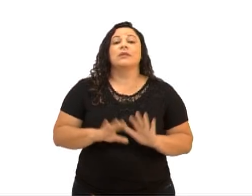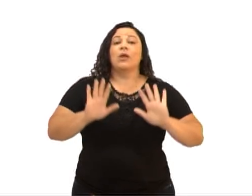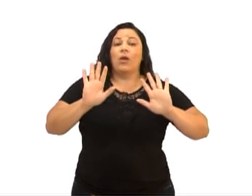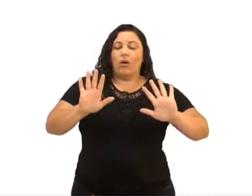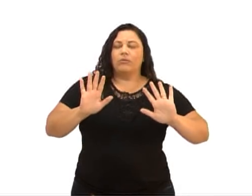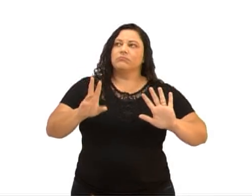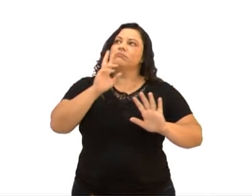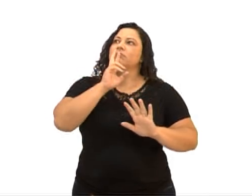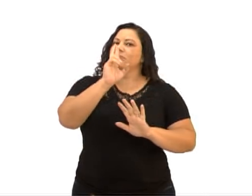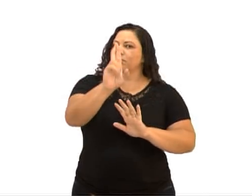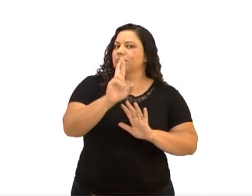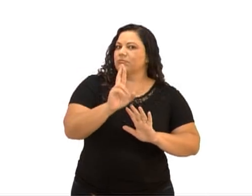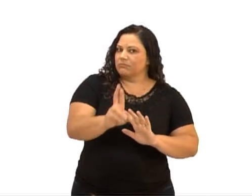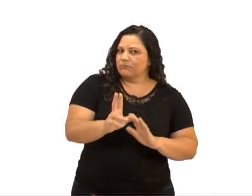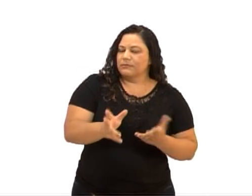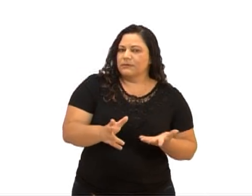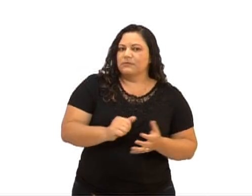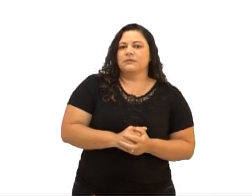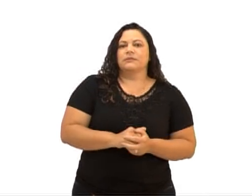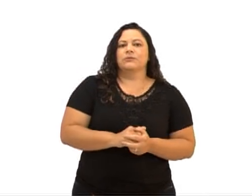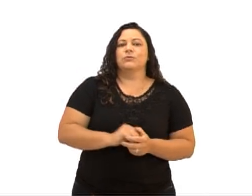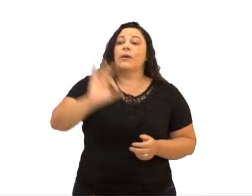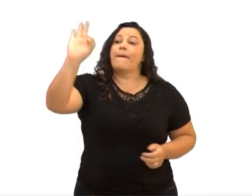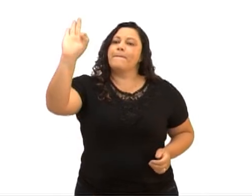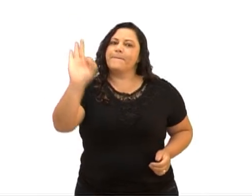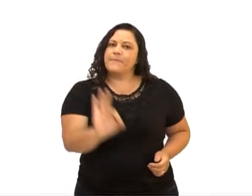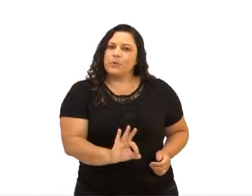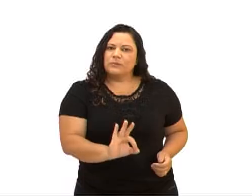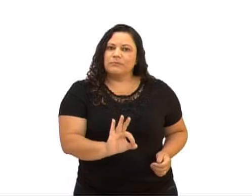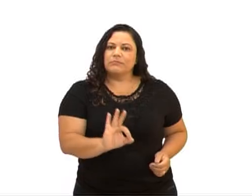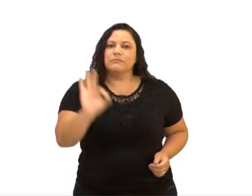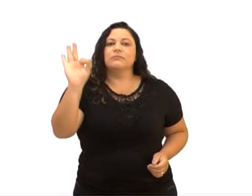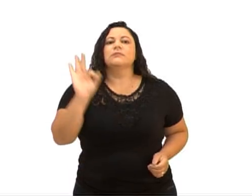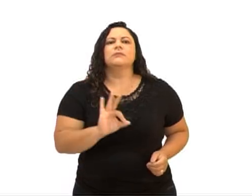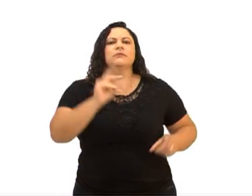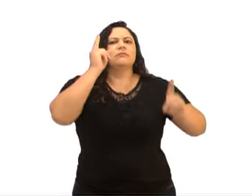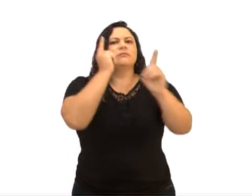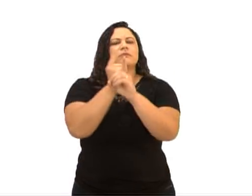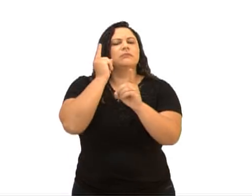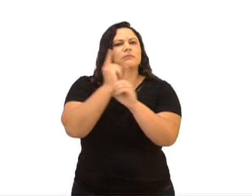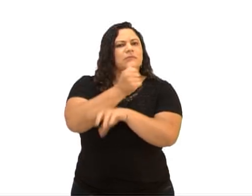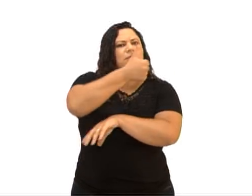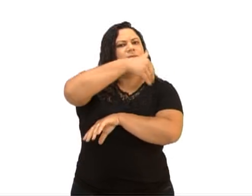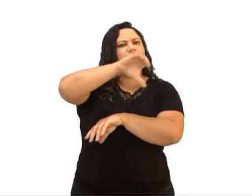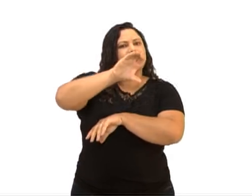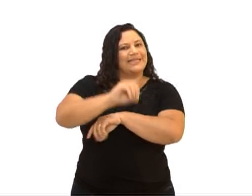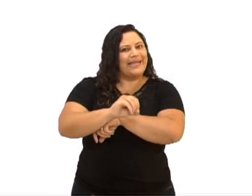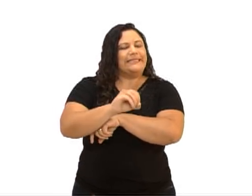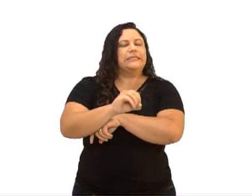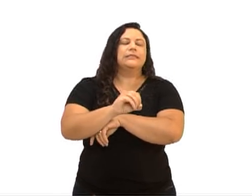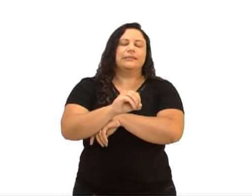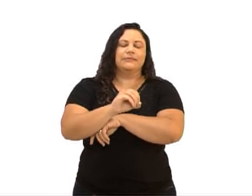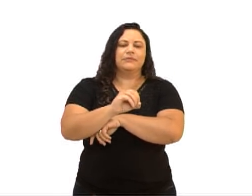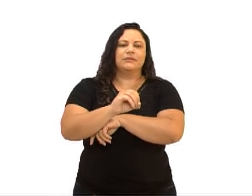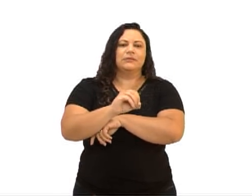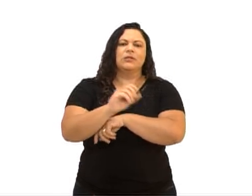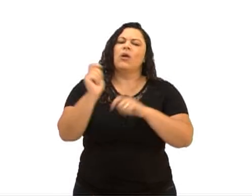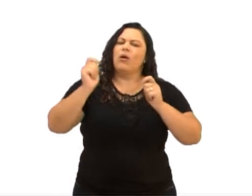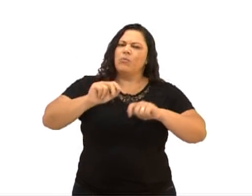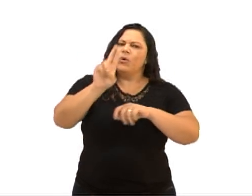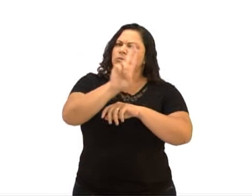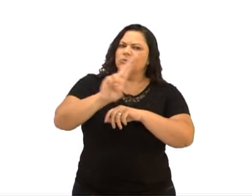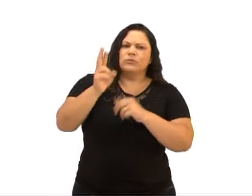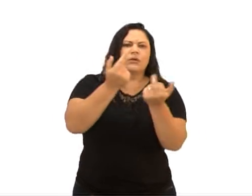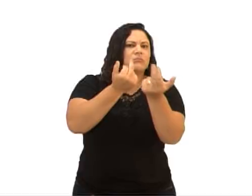quando nós resolvemos a questão da porcentagem, a gente descobriu que o quê? Que era a 10ª parte, não é? Então a gente pode usar da mesma